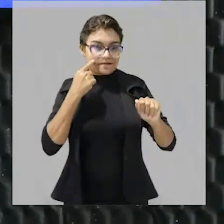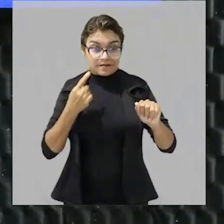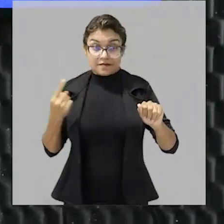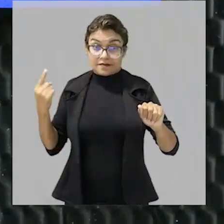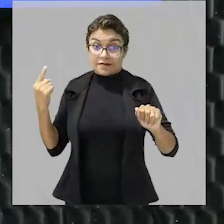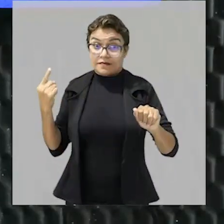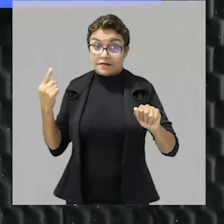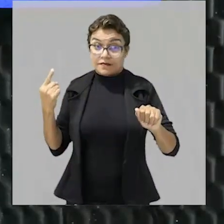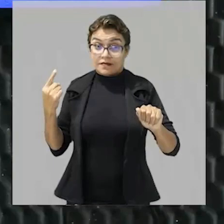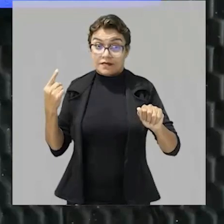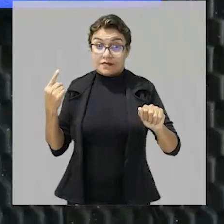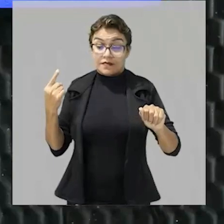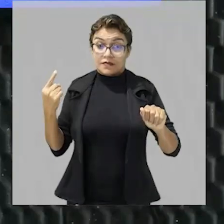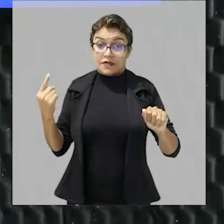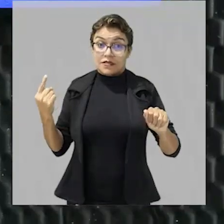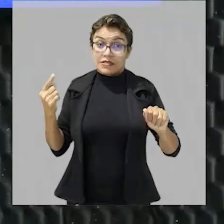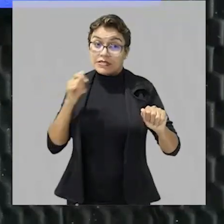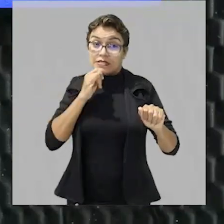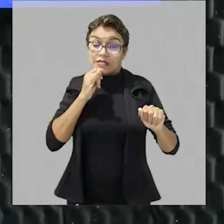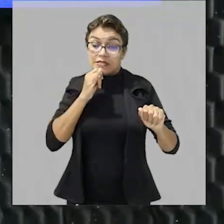levar um presente, um objeto.